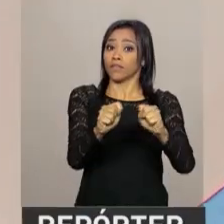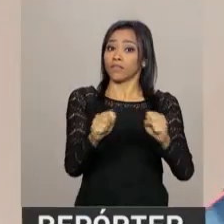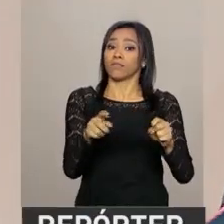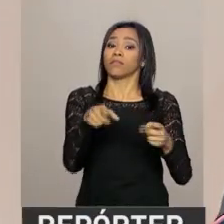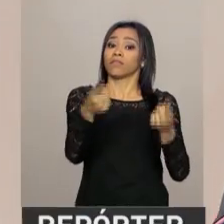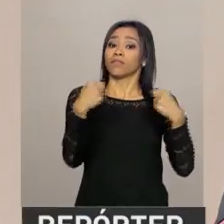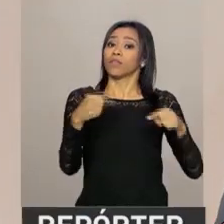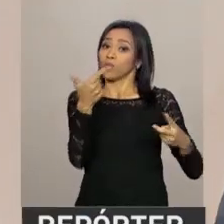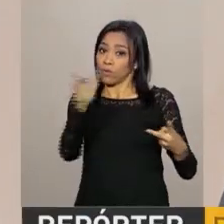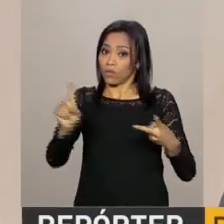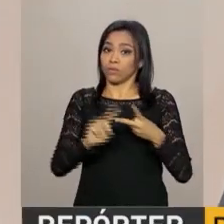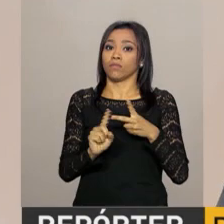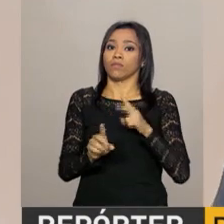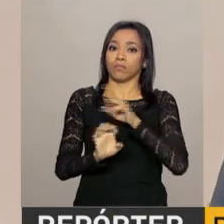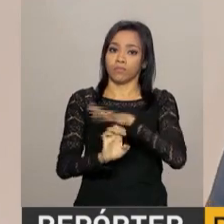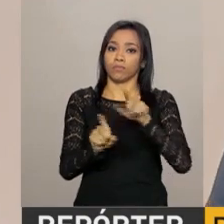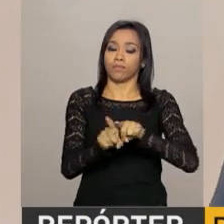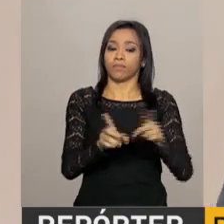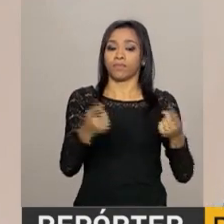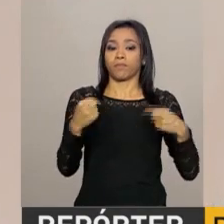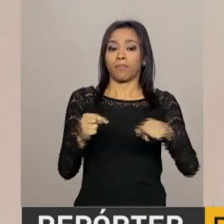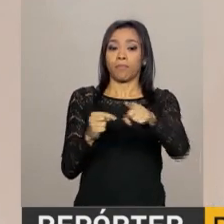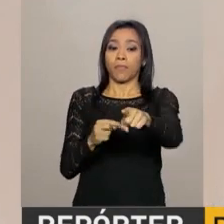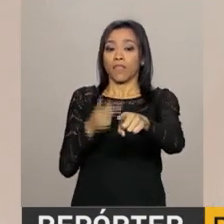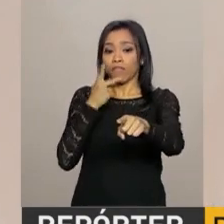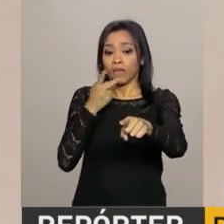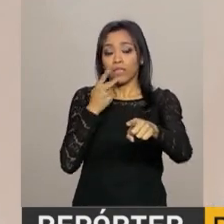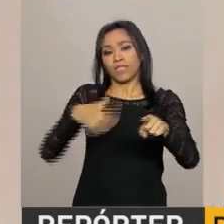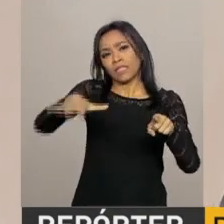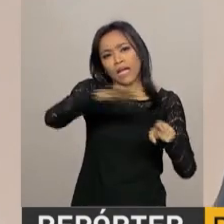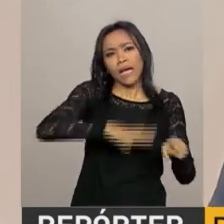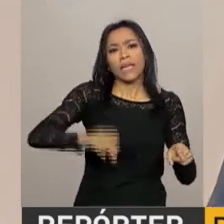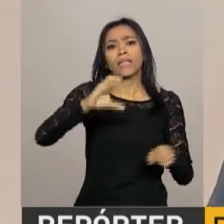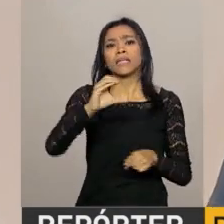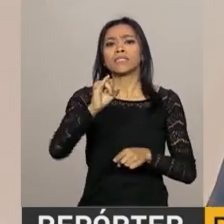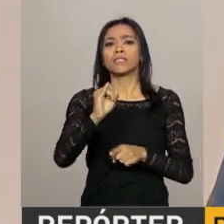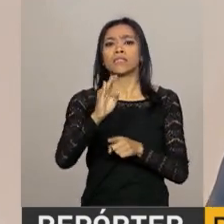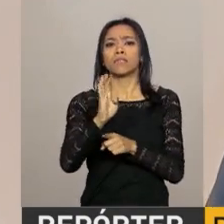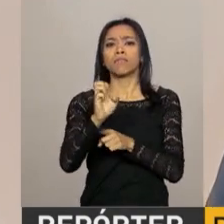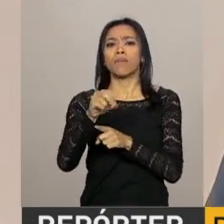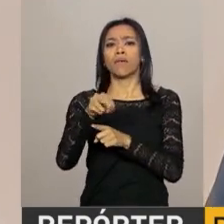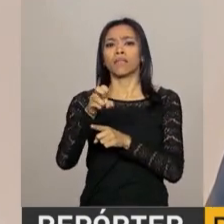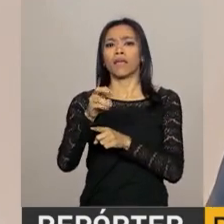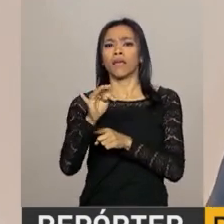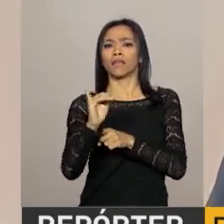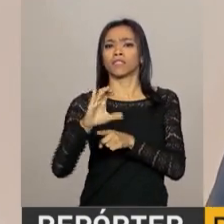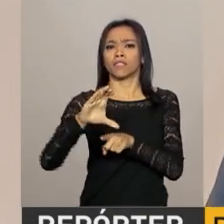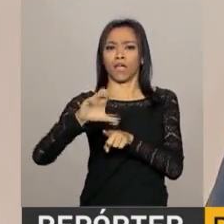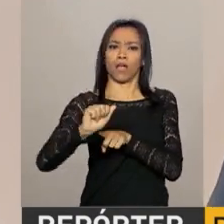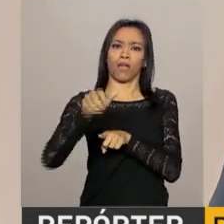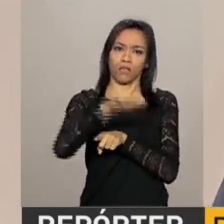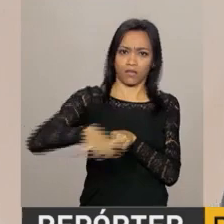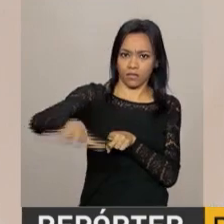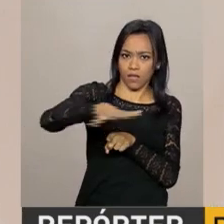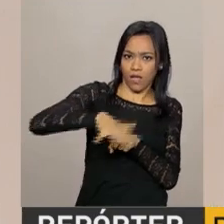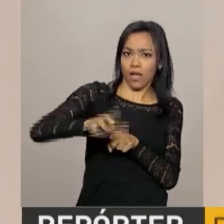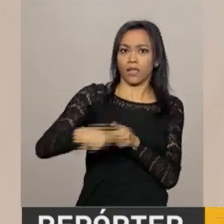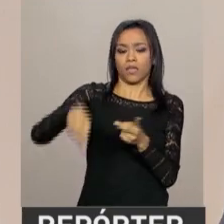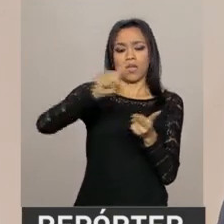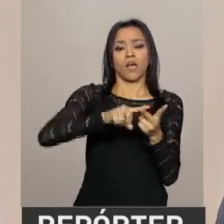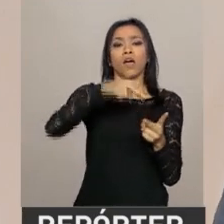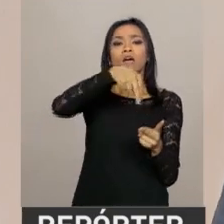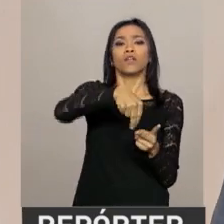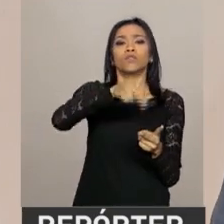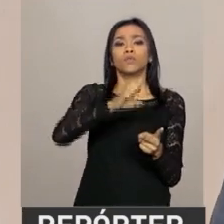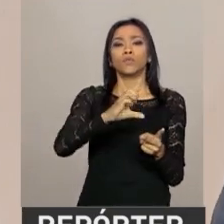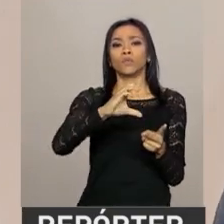Temos três áreas-chave, não é? Que é a cibernética, tá? Que é exatamente também a nuclear. Nós